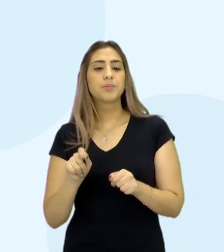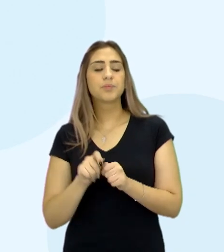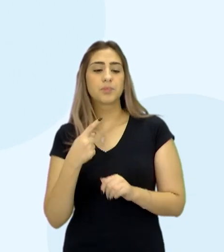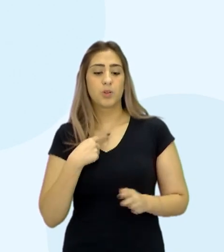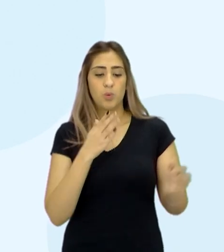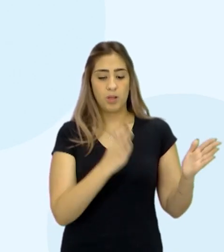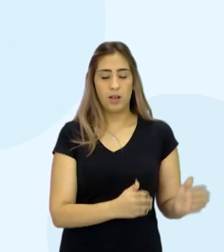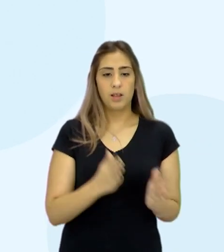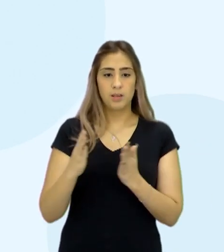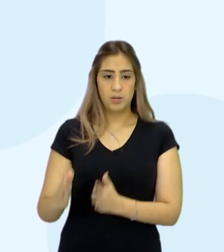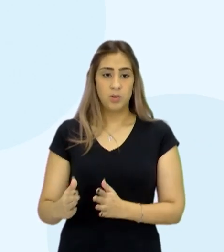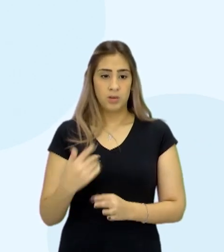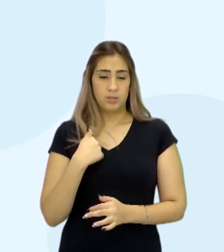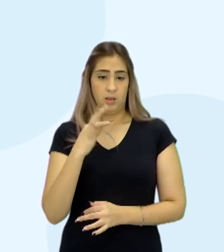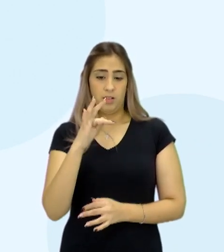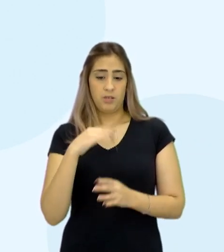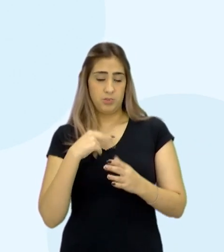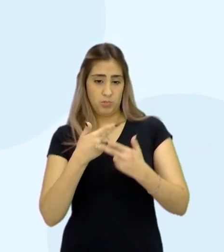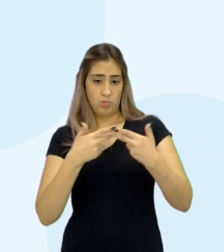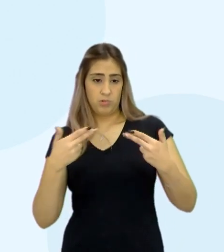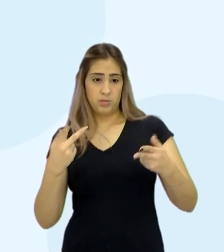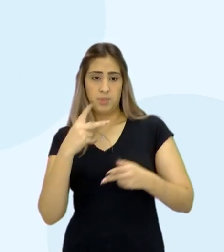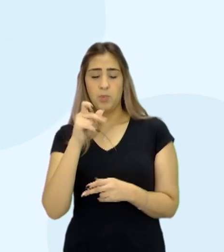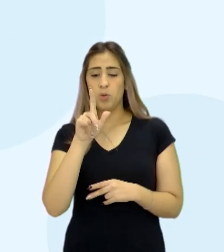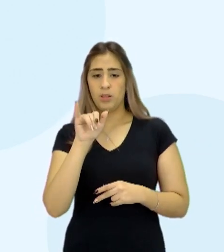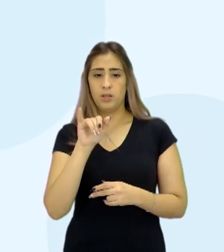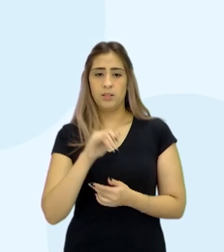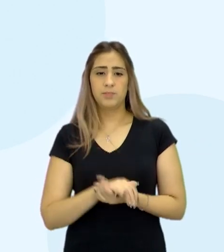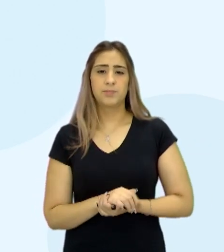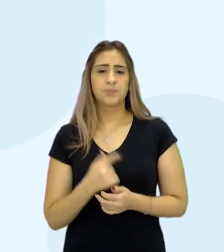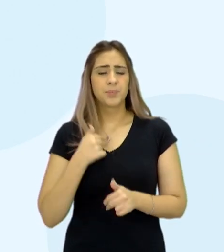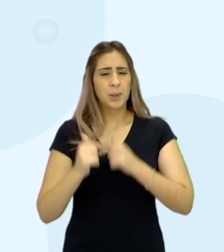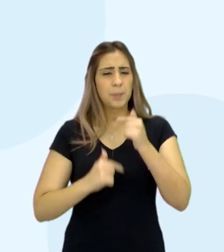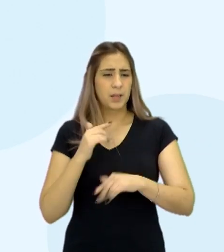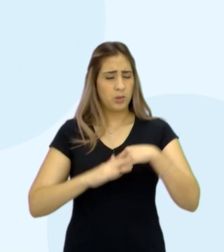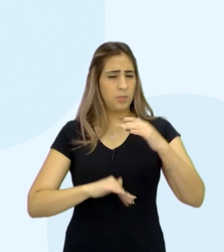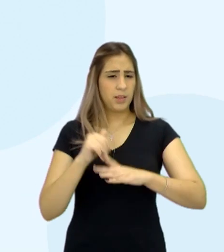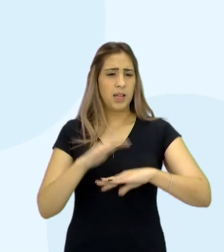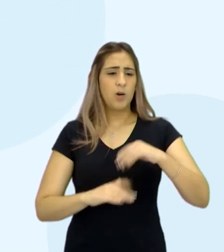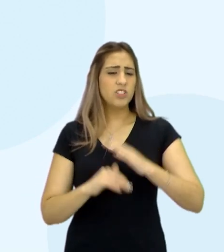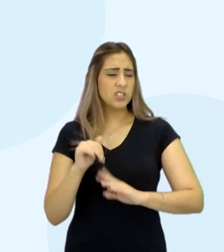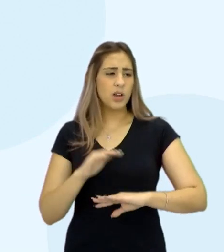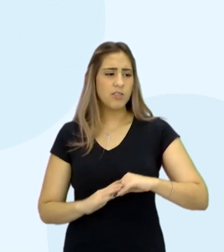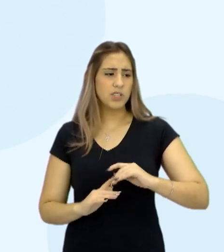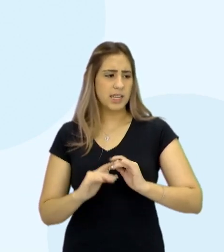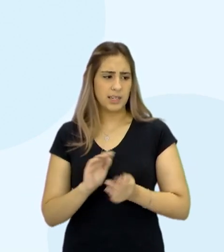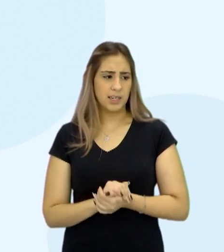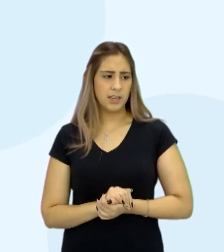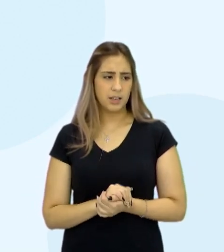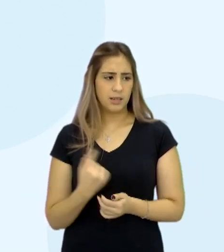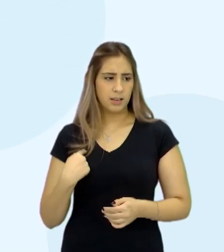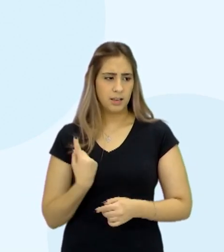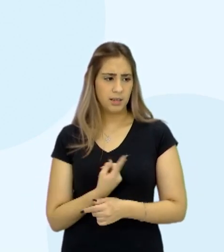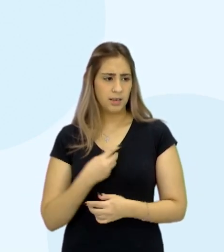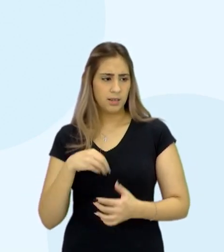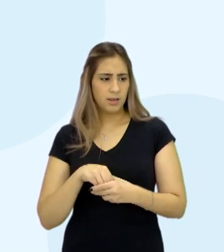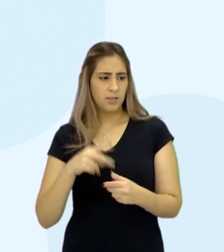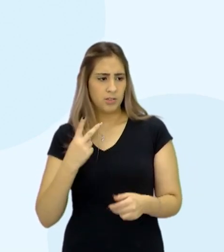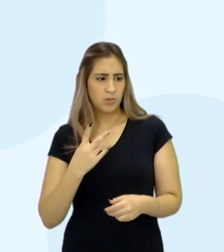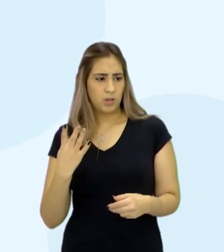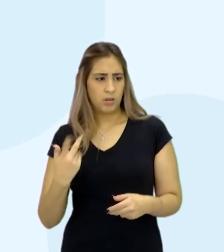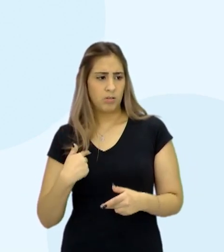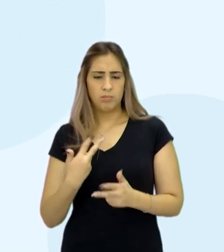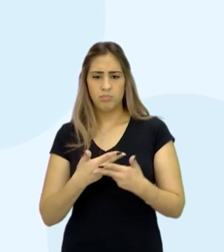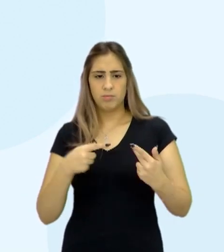das figuras poligonais. Então a gente está trabalhando a habilidade, deixa eu ver se eu peguei a canetinha, a habilidade 24 da série